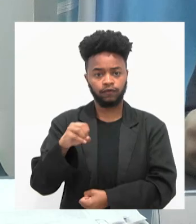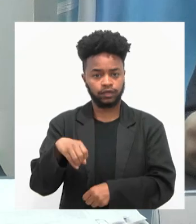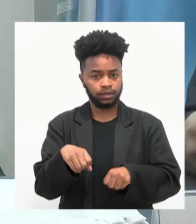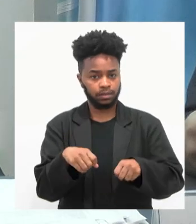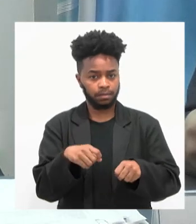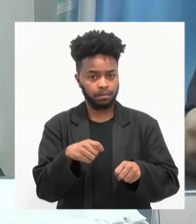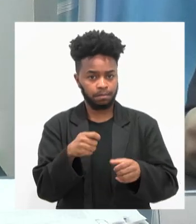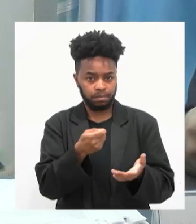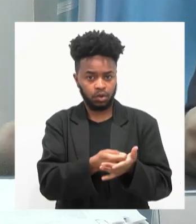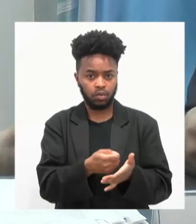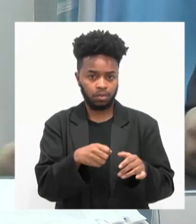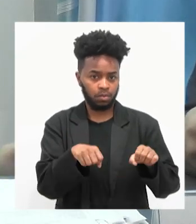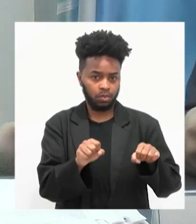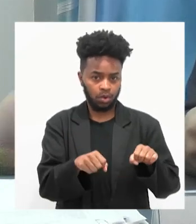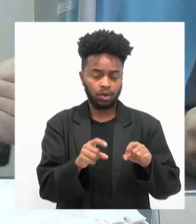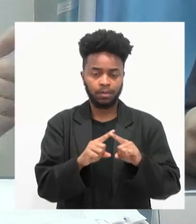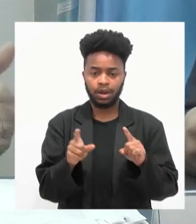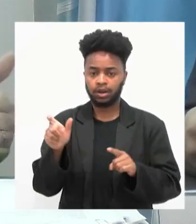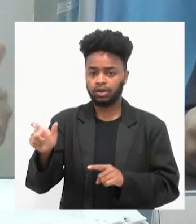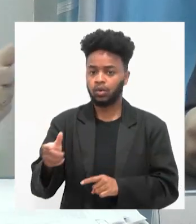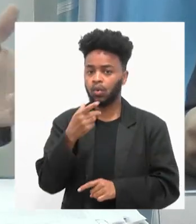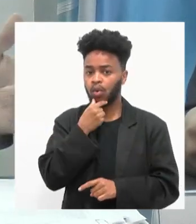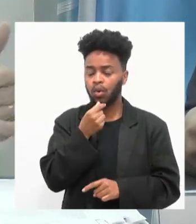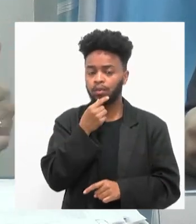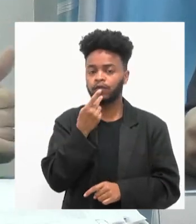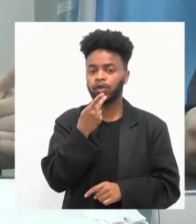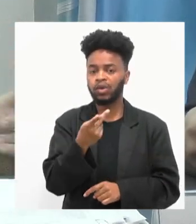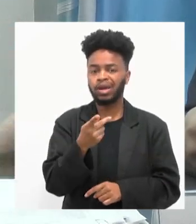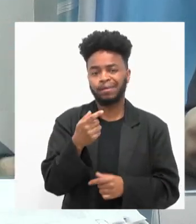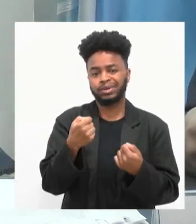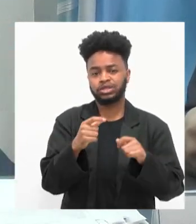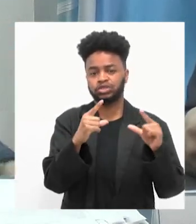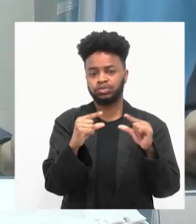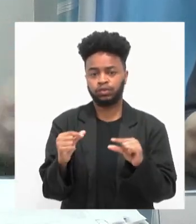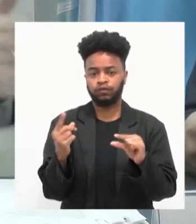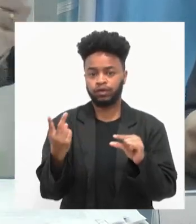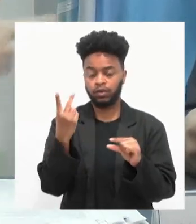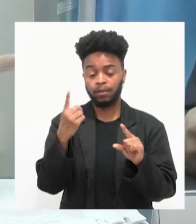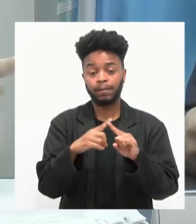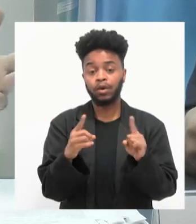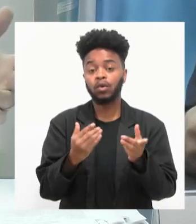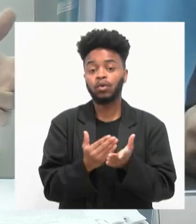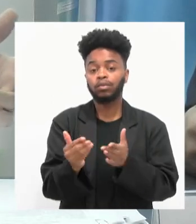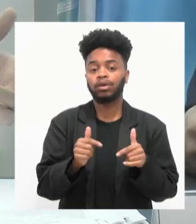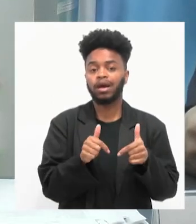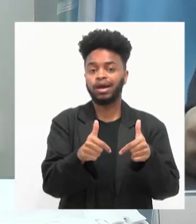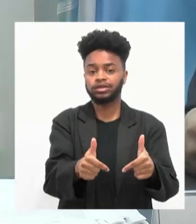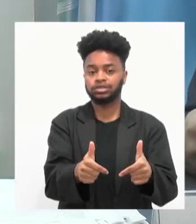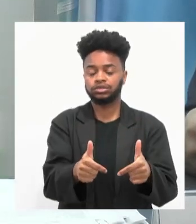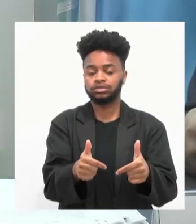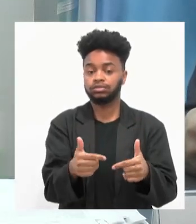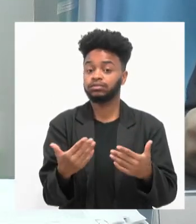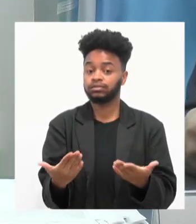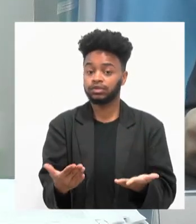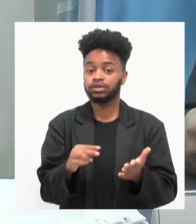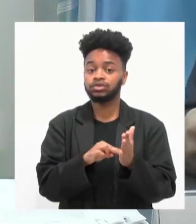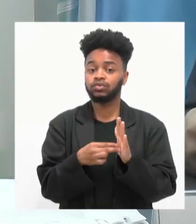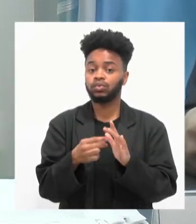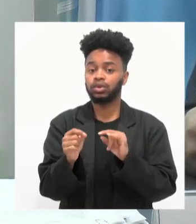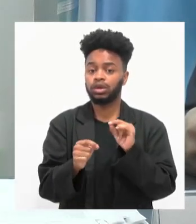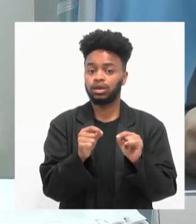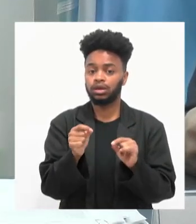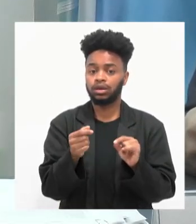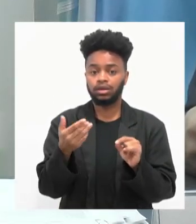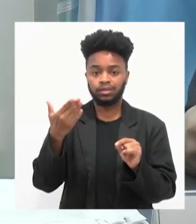momento, o cara da concessionária falou, vamos ter que baixar aí, tá ruim, não sei o quê. Só que foi quando começou as operações. Ou seja, ele saiu de um